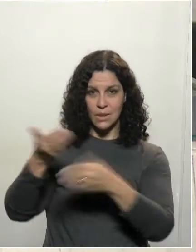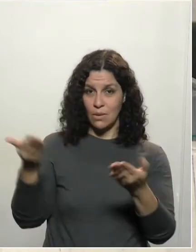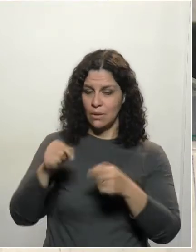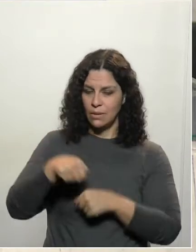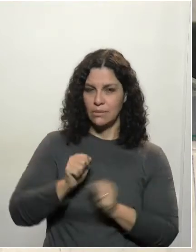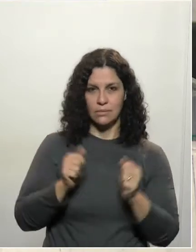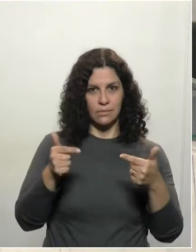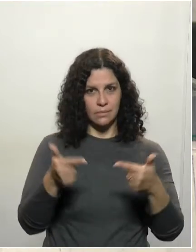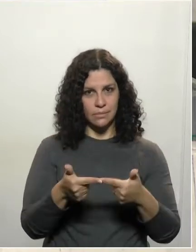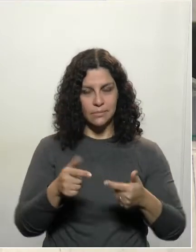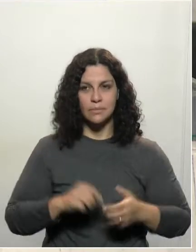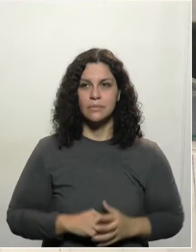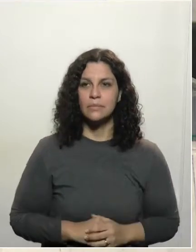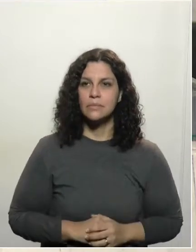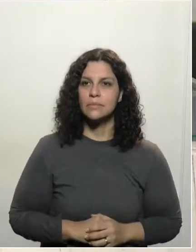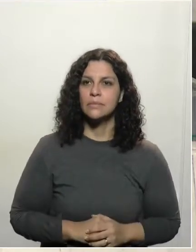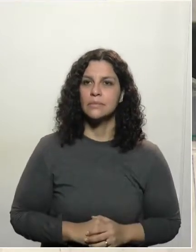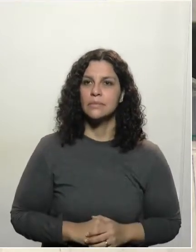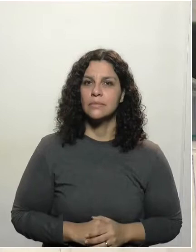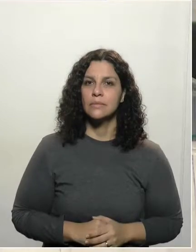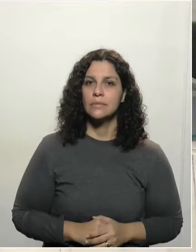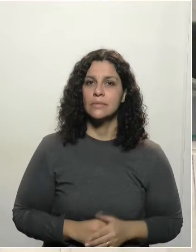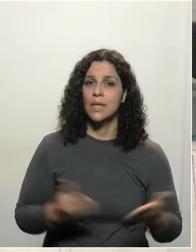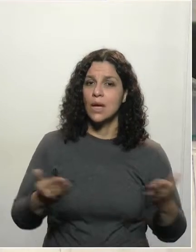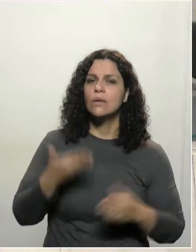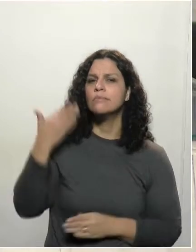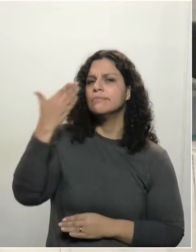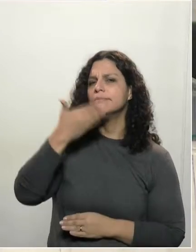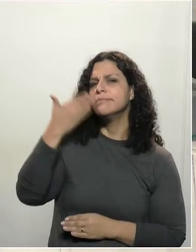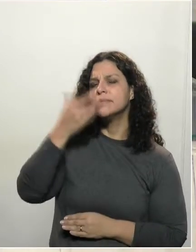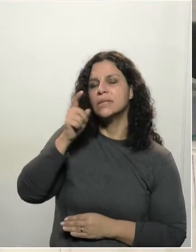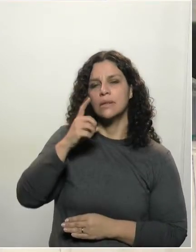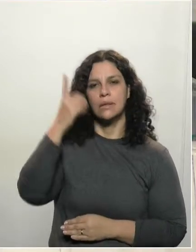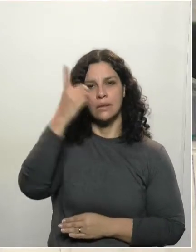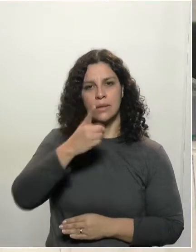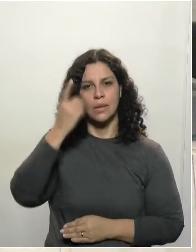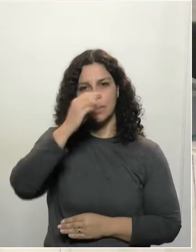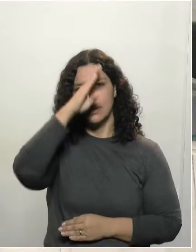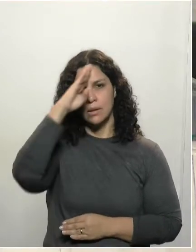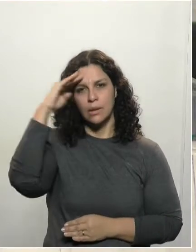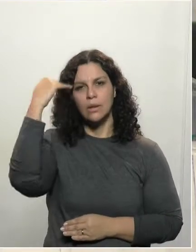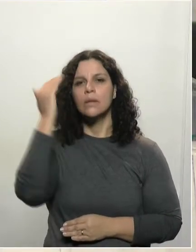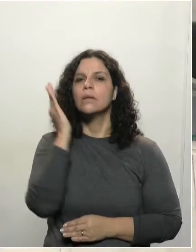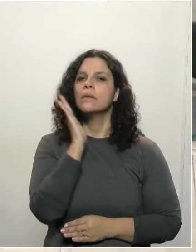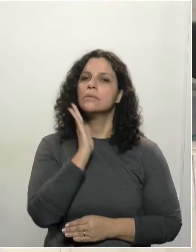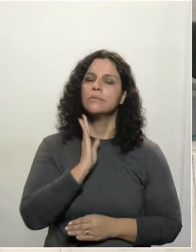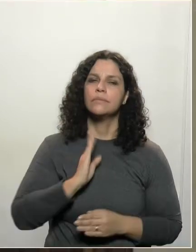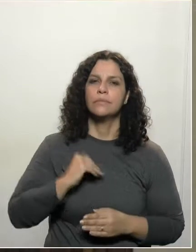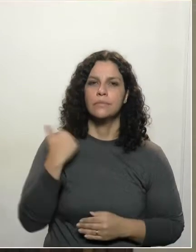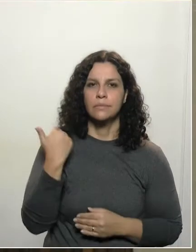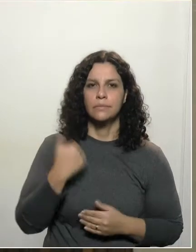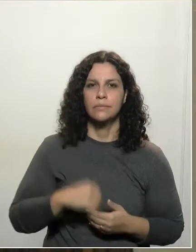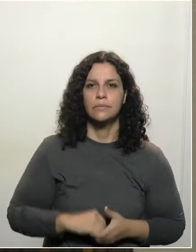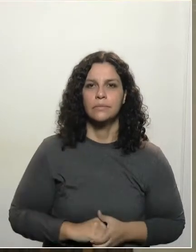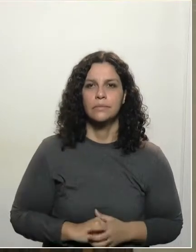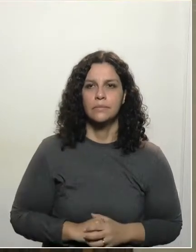na casa. Próxima ou primeira oradora, deputada Luciana Rafaim.